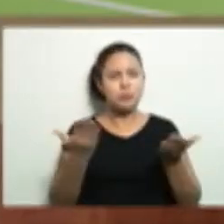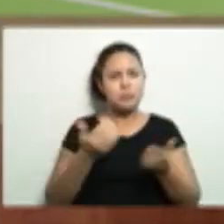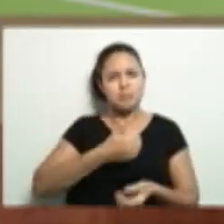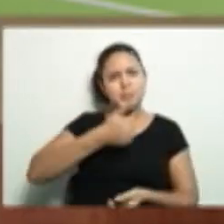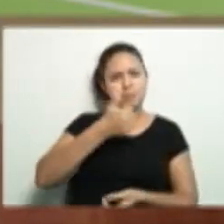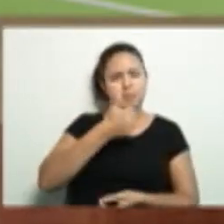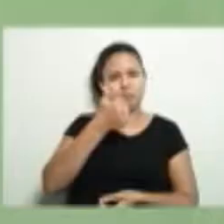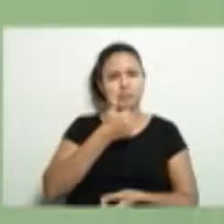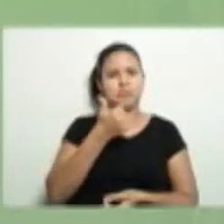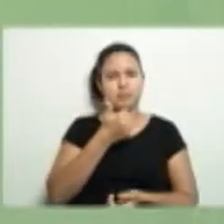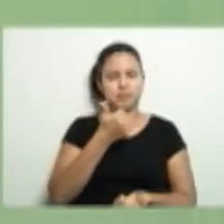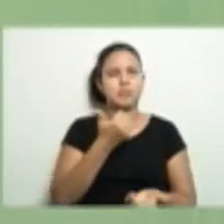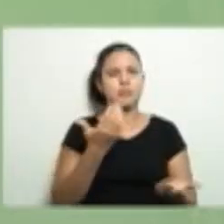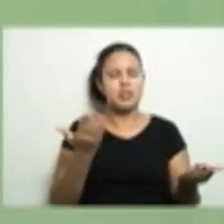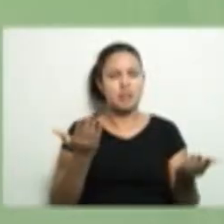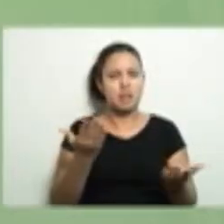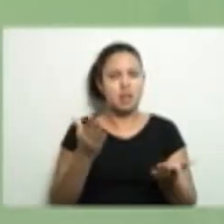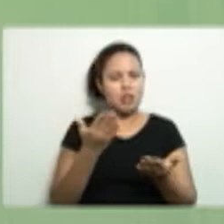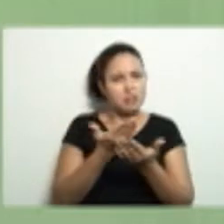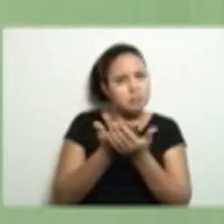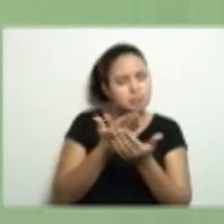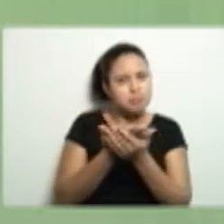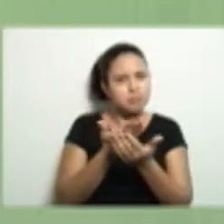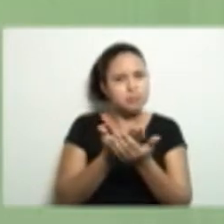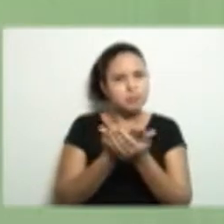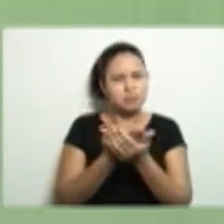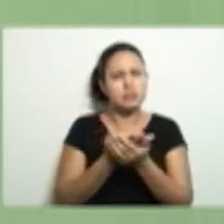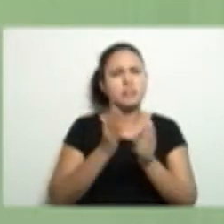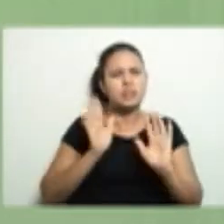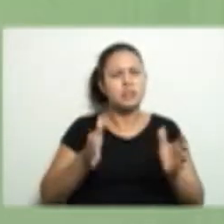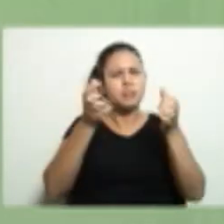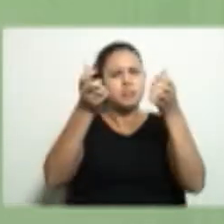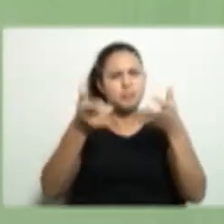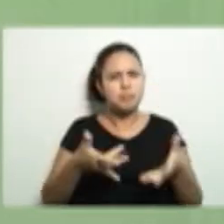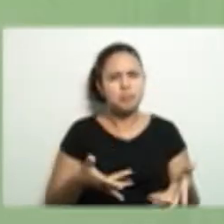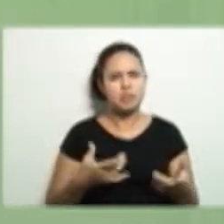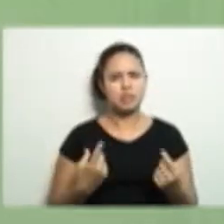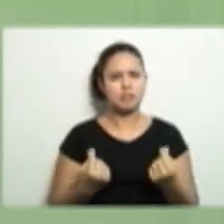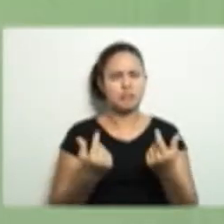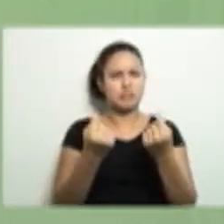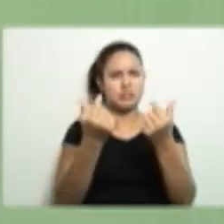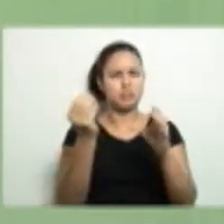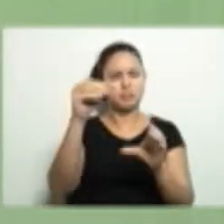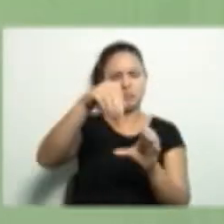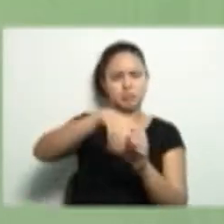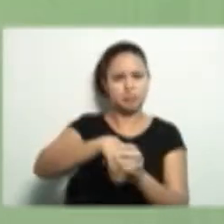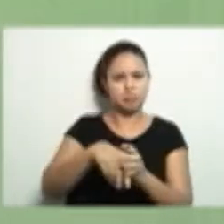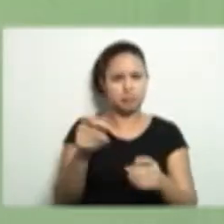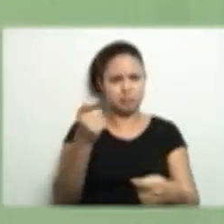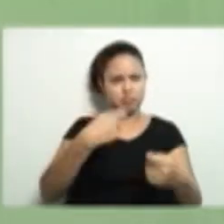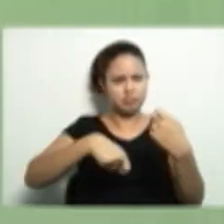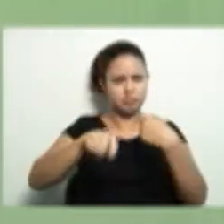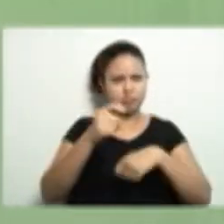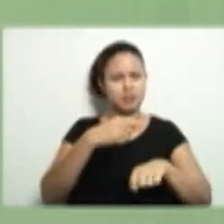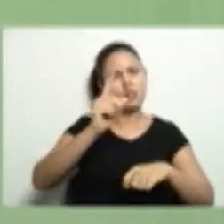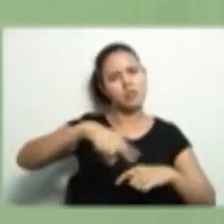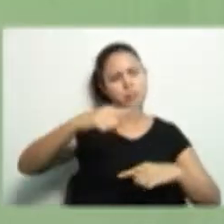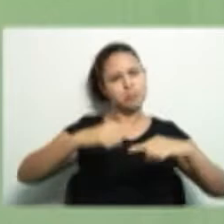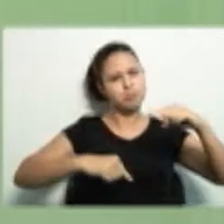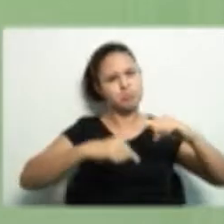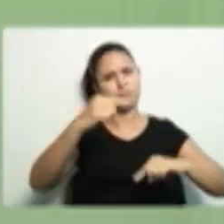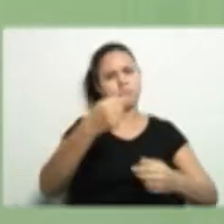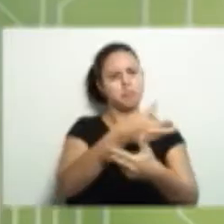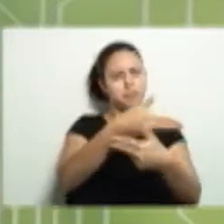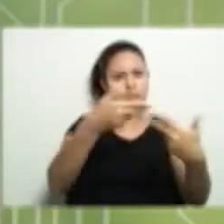nós discutimos que riqueza, dentro do aspecto da economia, é a questão de produção de bens e serviços. A